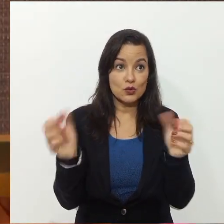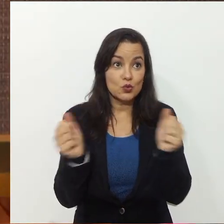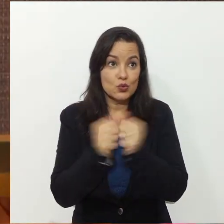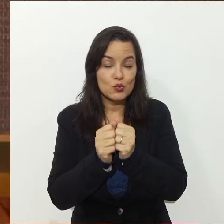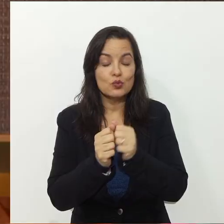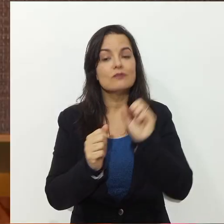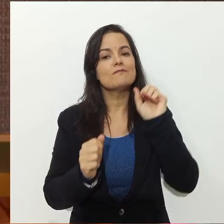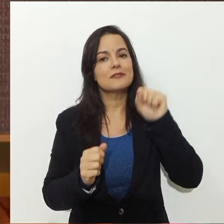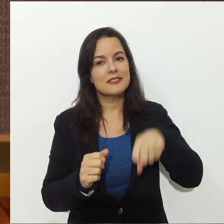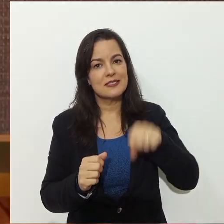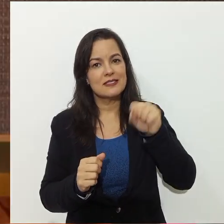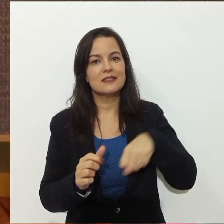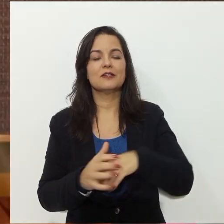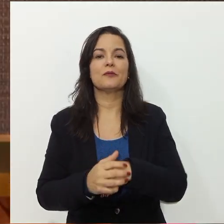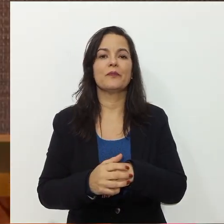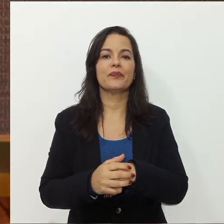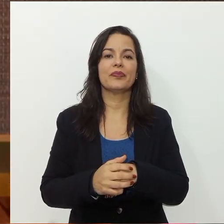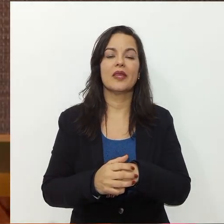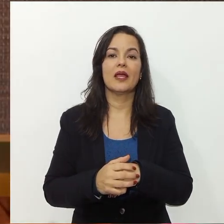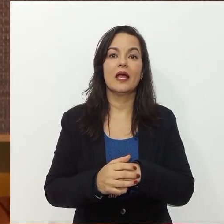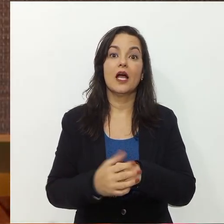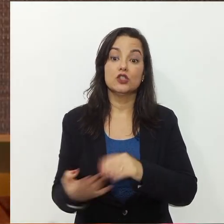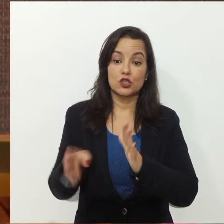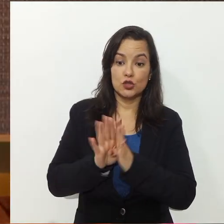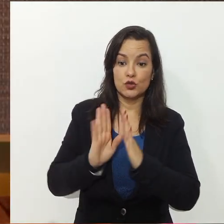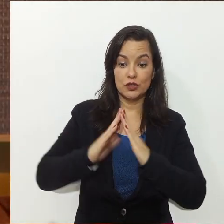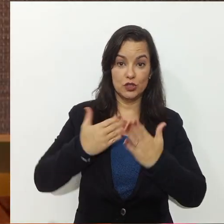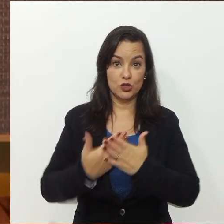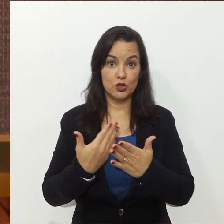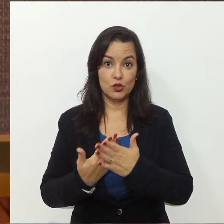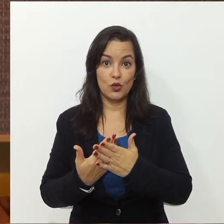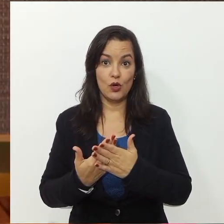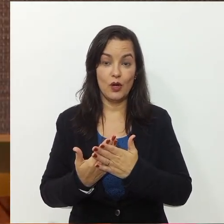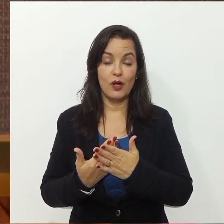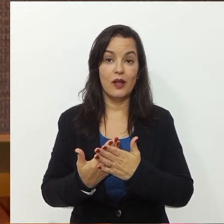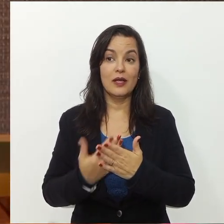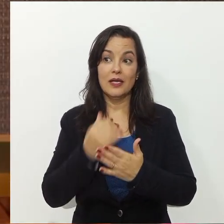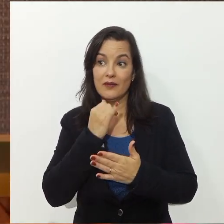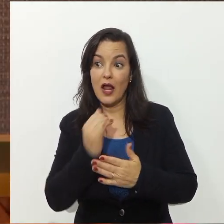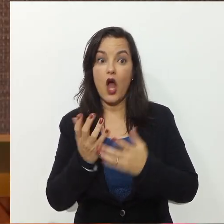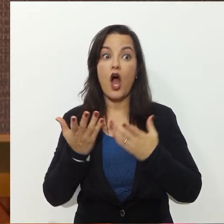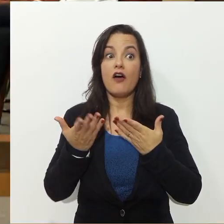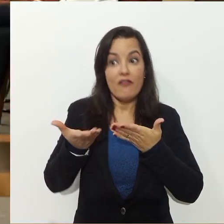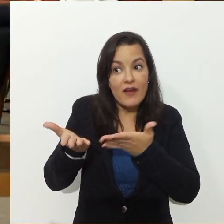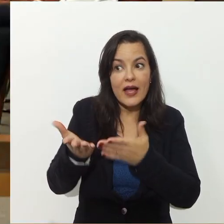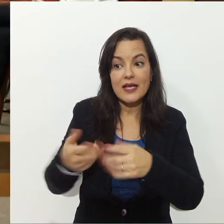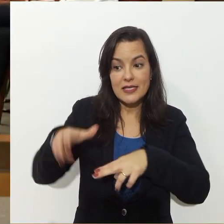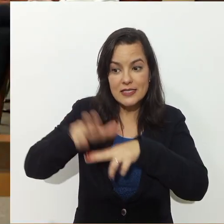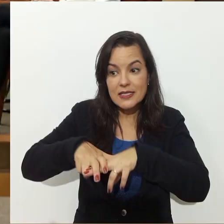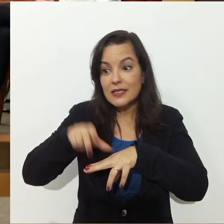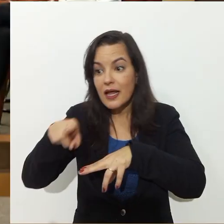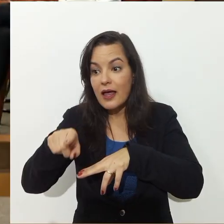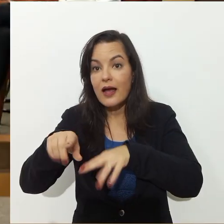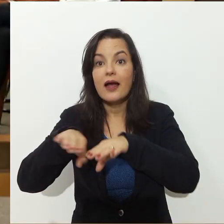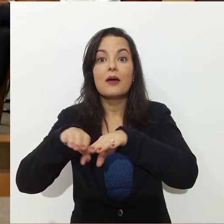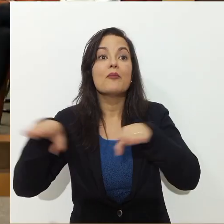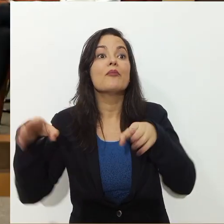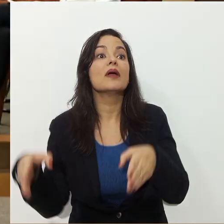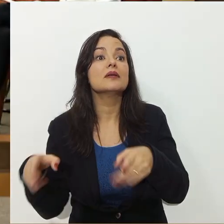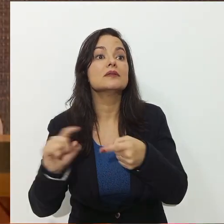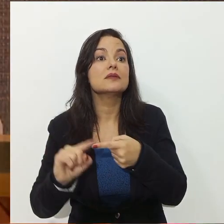na escola, você vai mostrar o sinal, senta lá na sua mesa, cadeira, mesa. Mas como se escreve? Então,